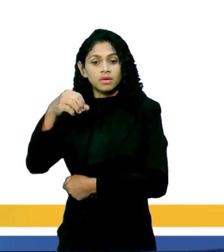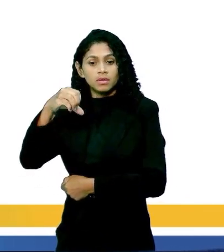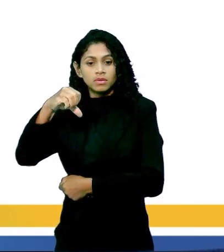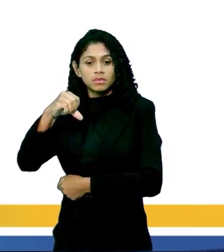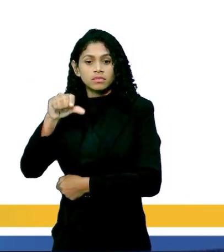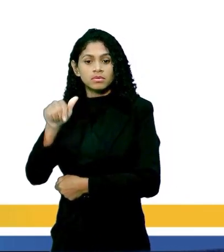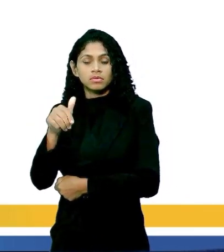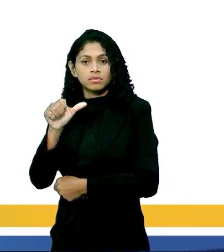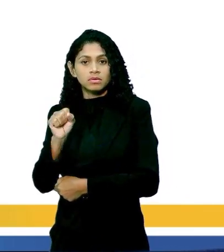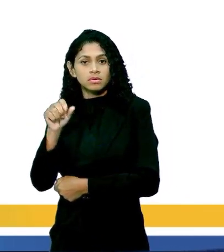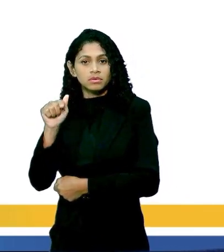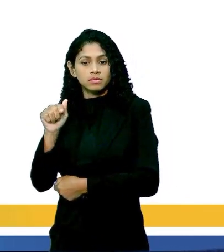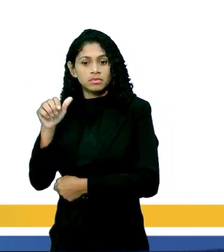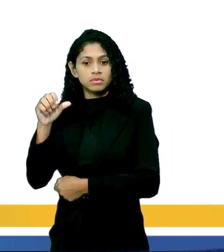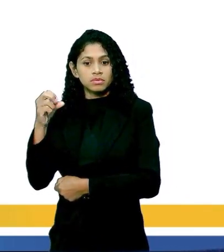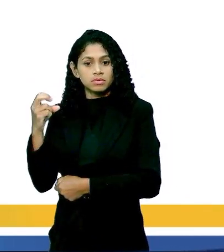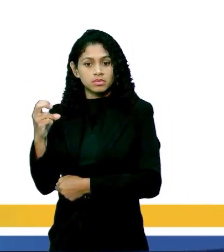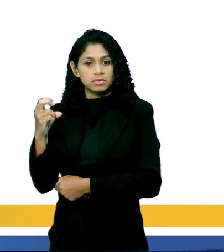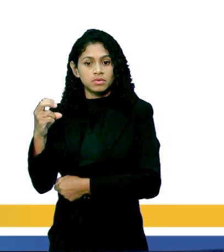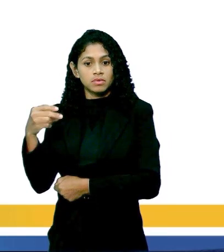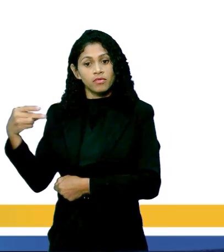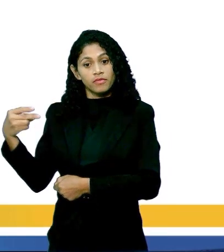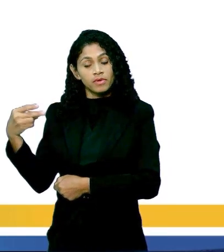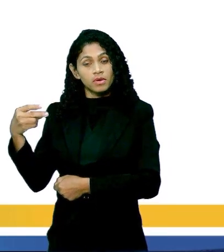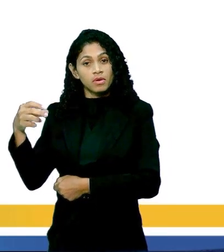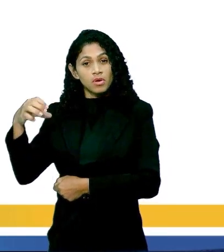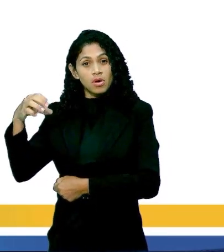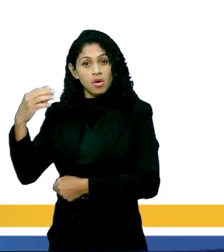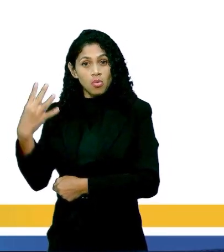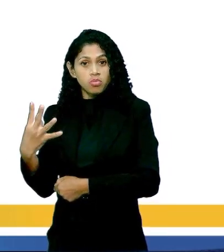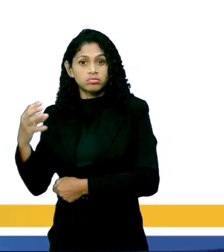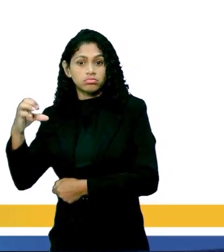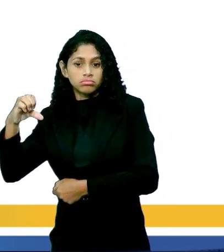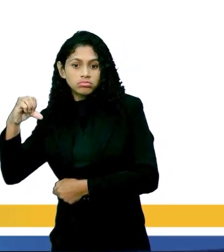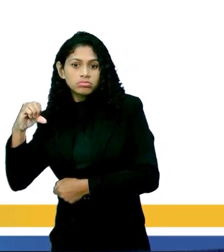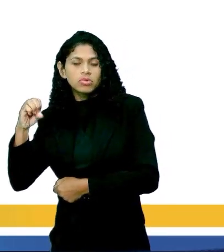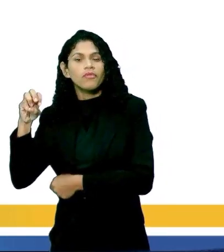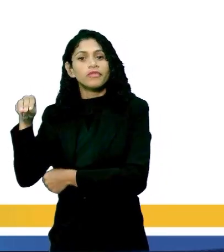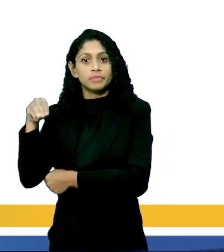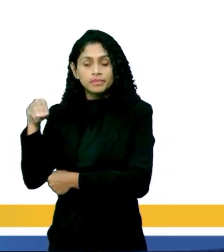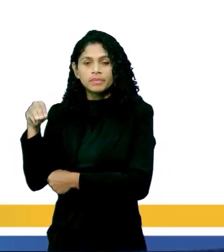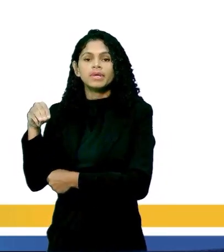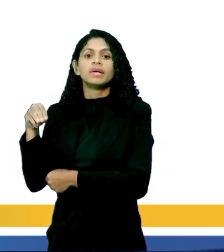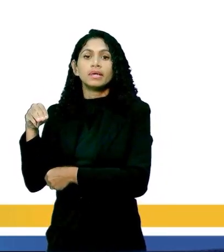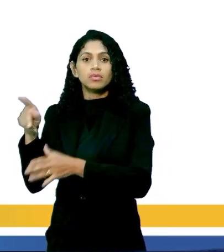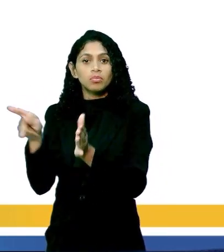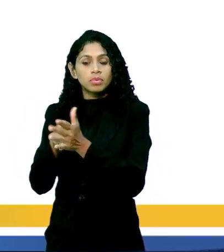vezes 5, que resulta em 49 metros por segundo. Da mesma forma, podemos calcular para